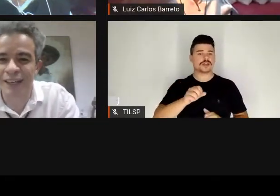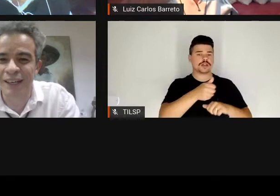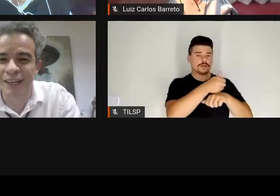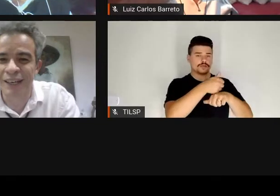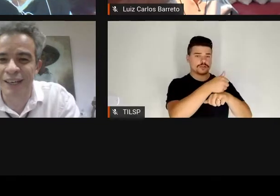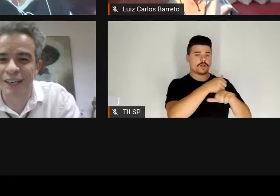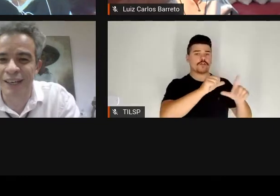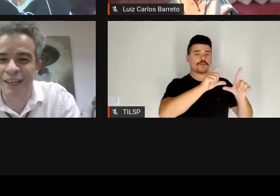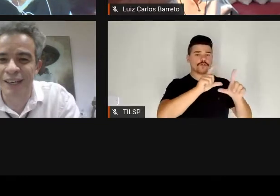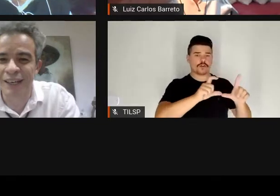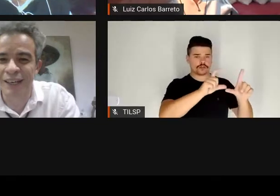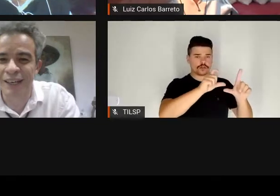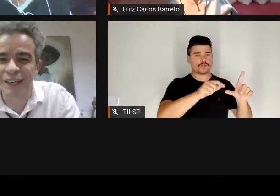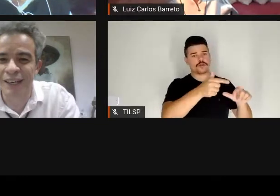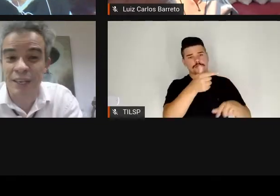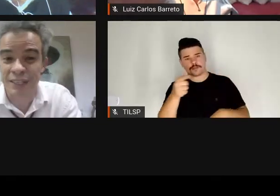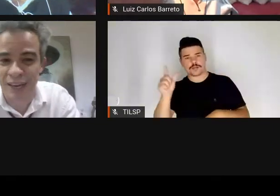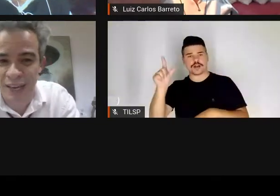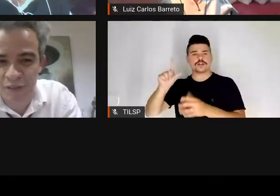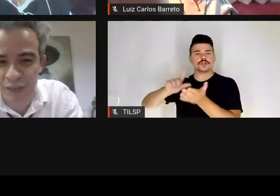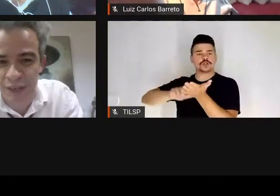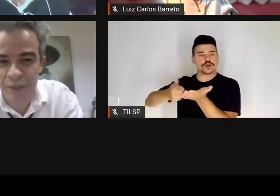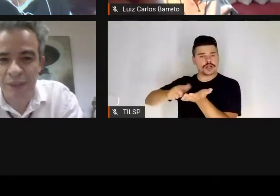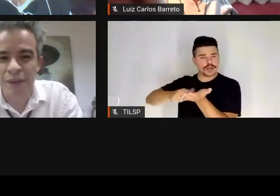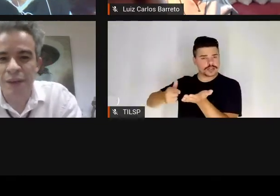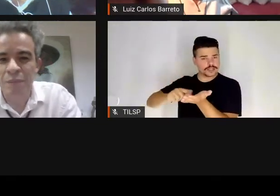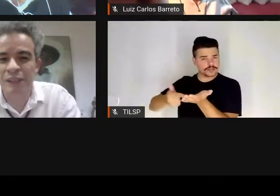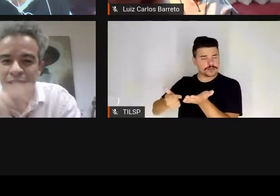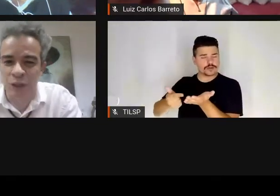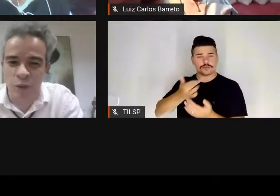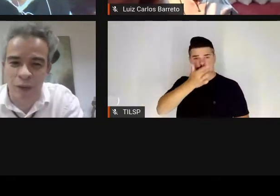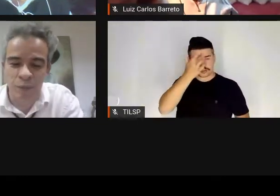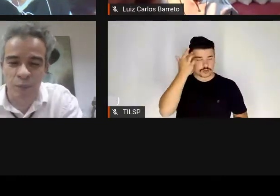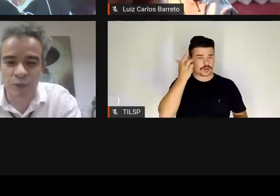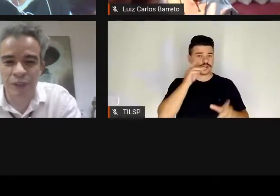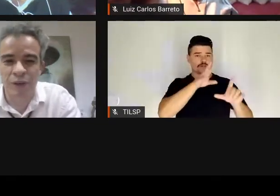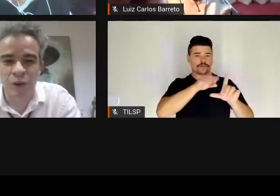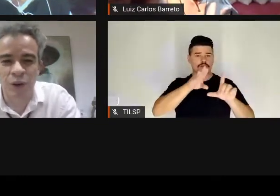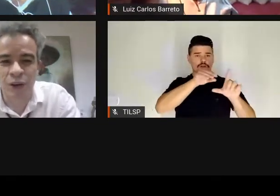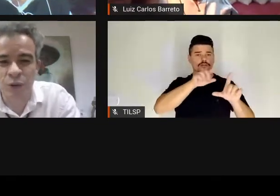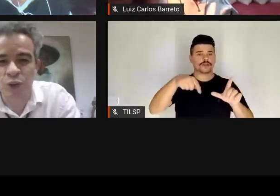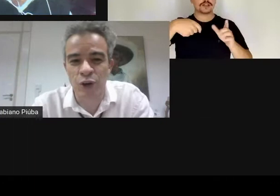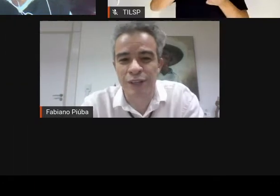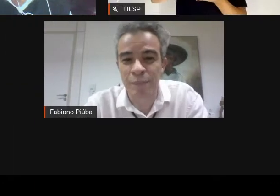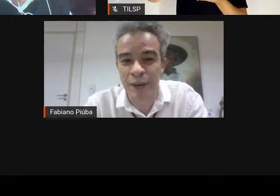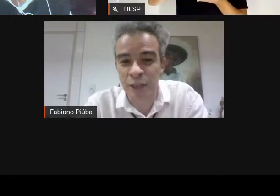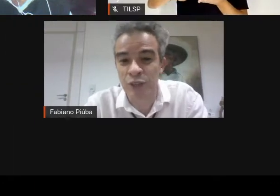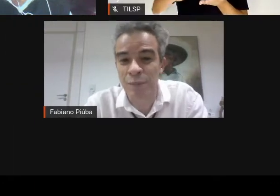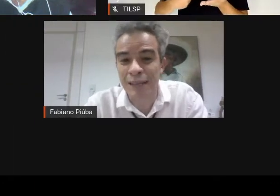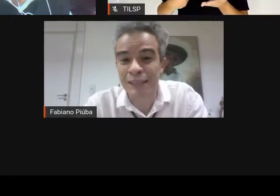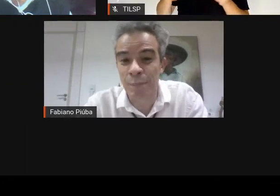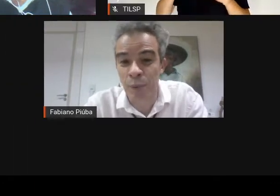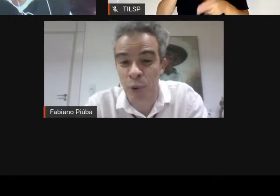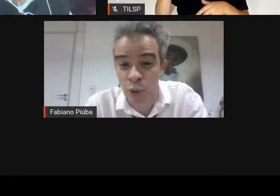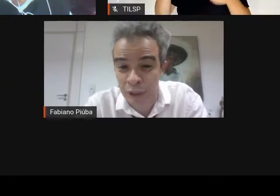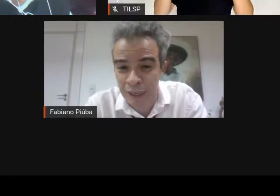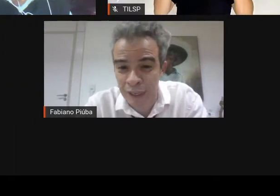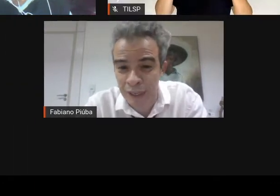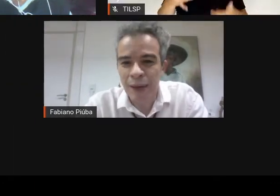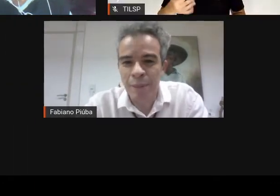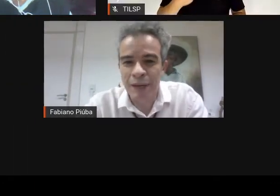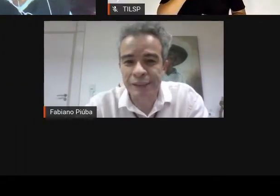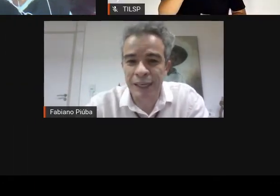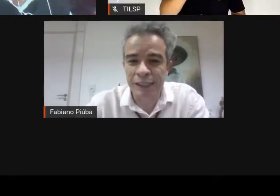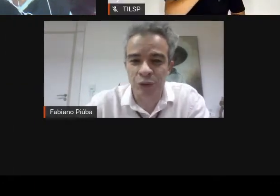entre aquele que mira e o que escreve, né? Mantendo, como ele próprio coloca, os olhos abertos e a máquina